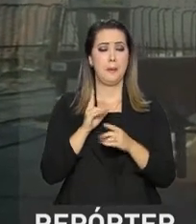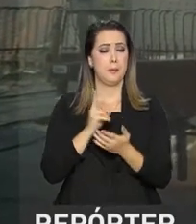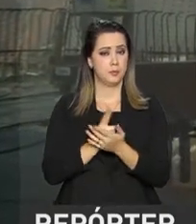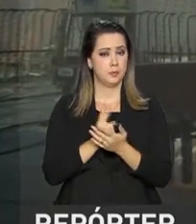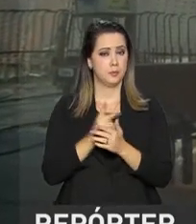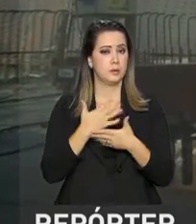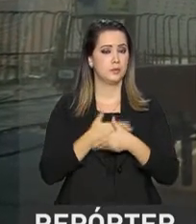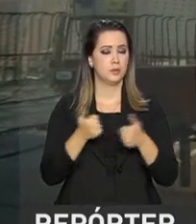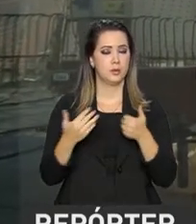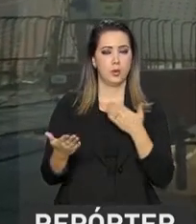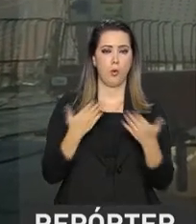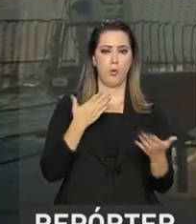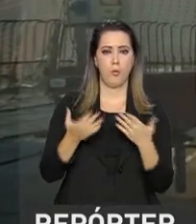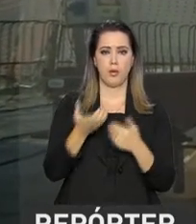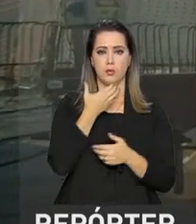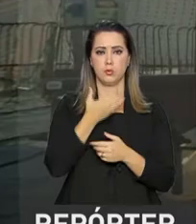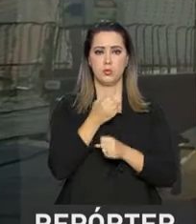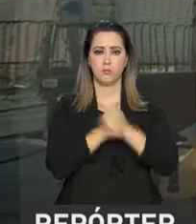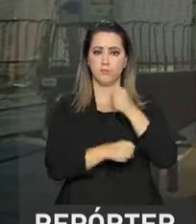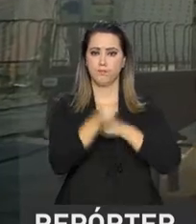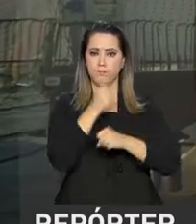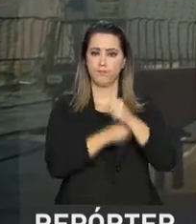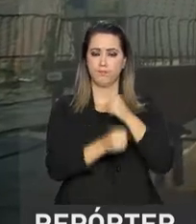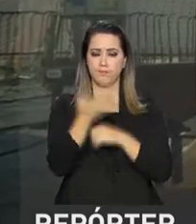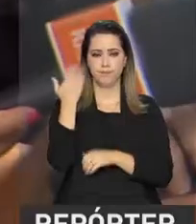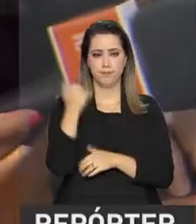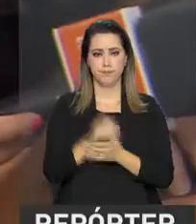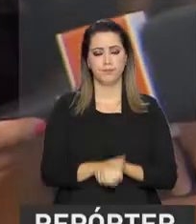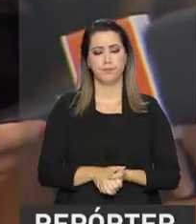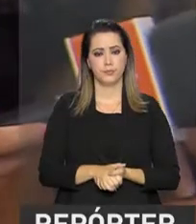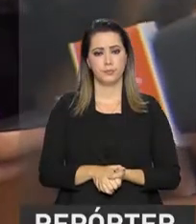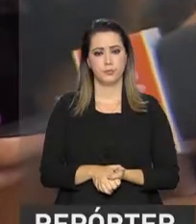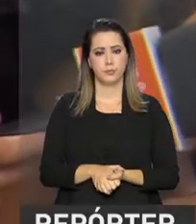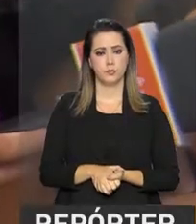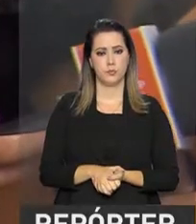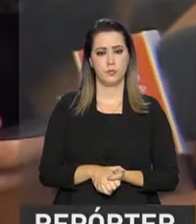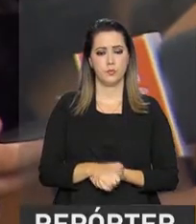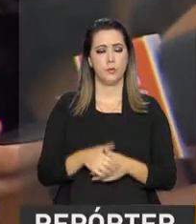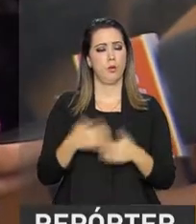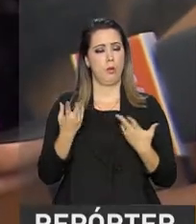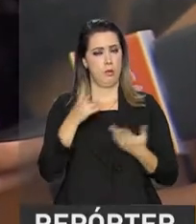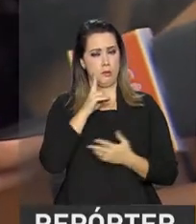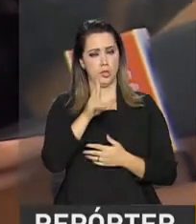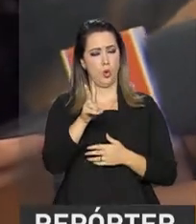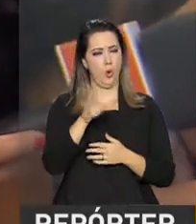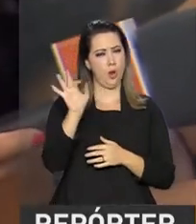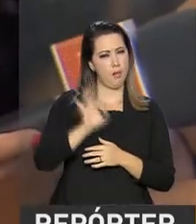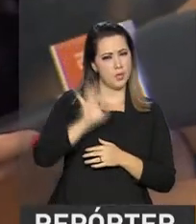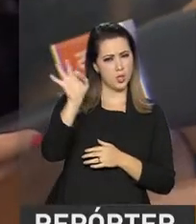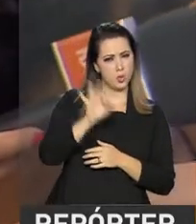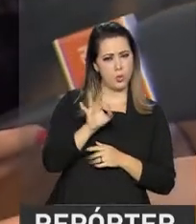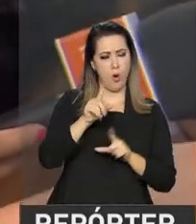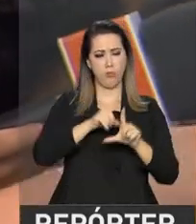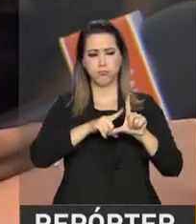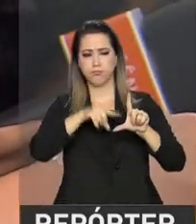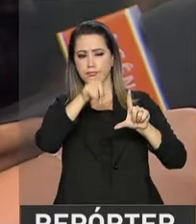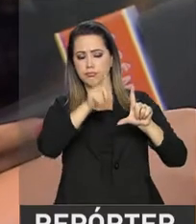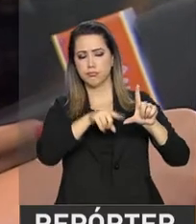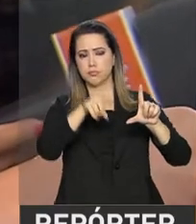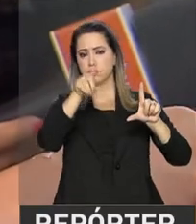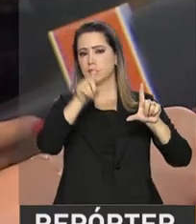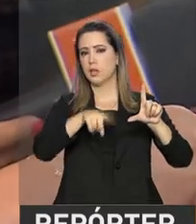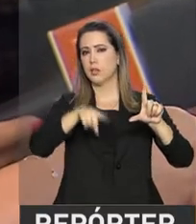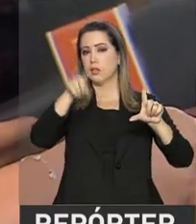resultado melhor do que os meses de dezembro dos últimos anos. Esse resultado, do ponto de vista estatístico, do ponto de vista analítico,